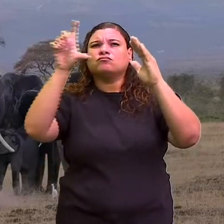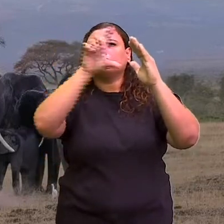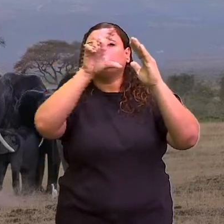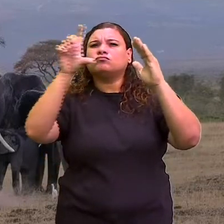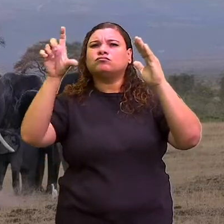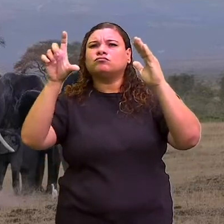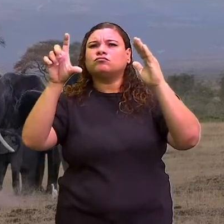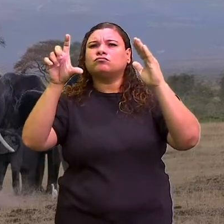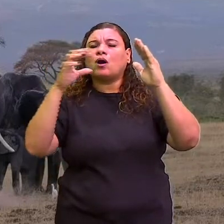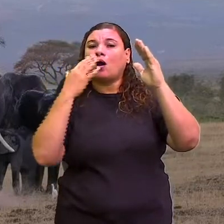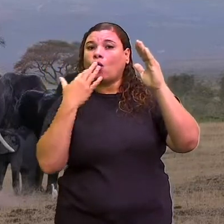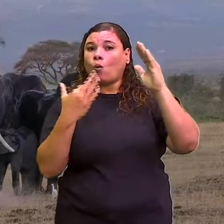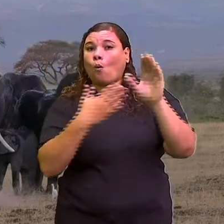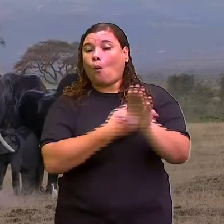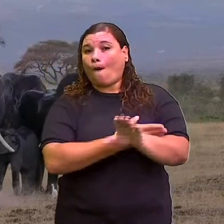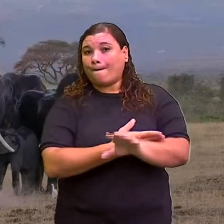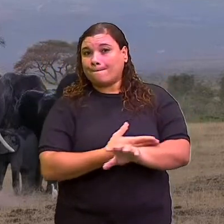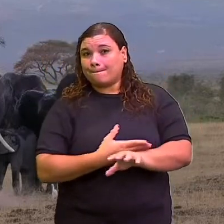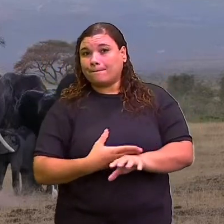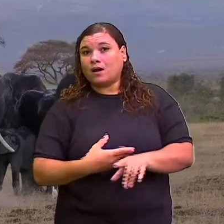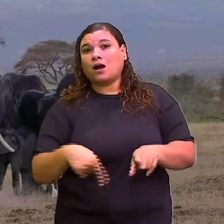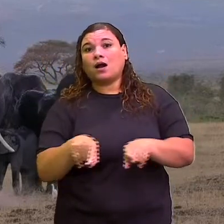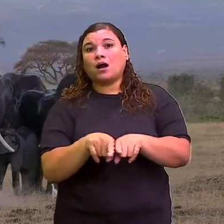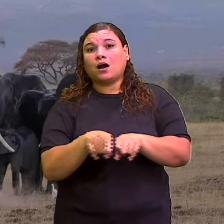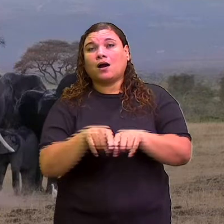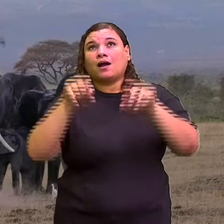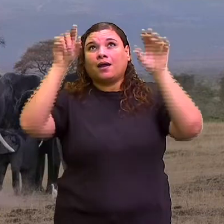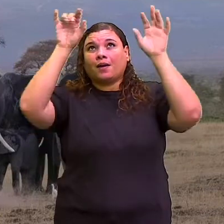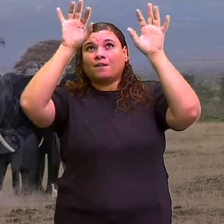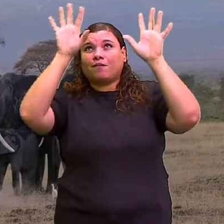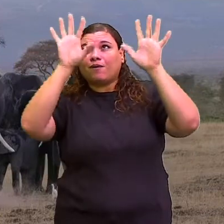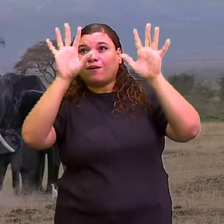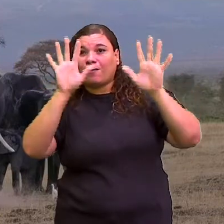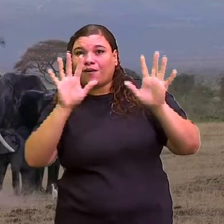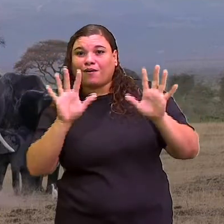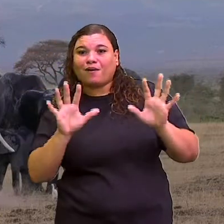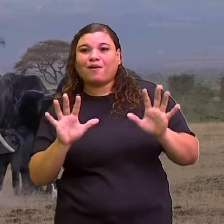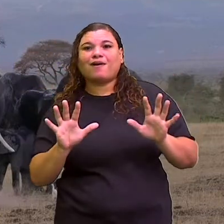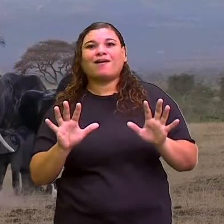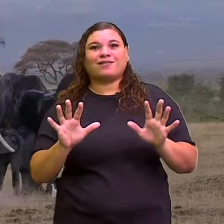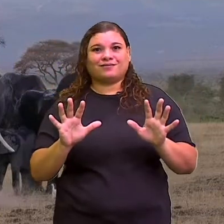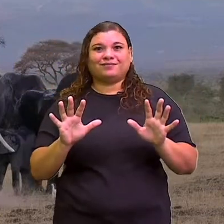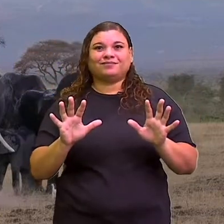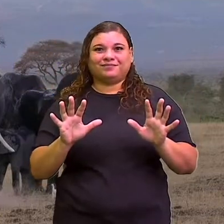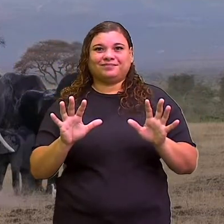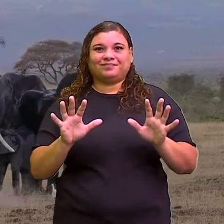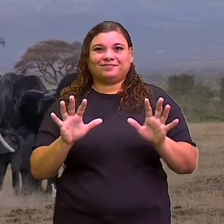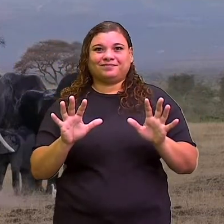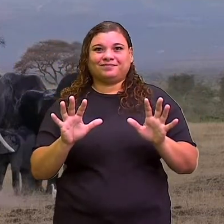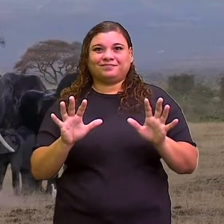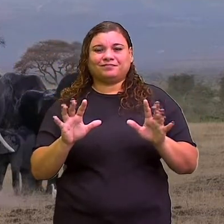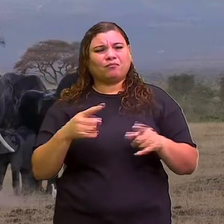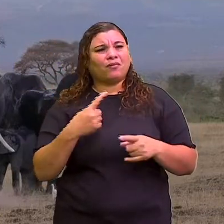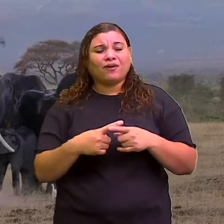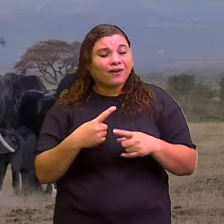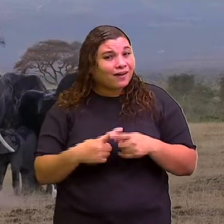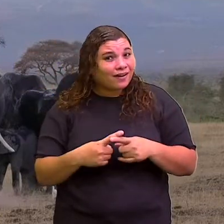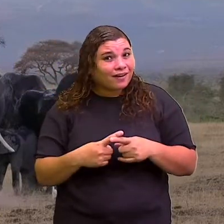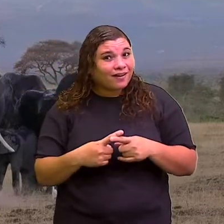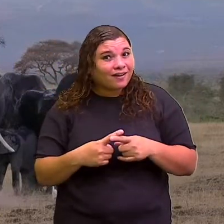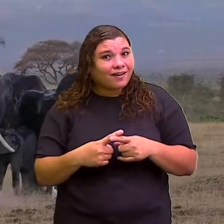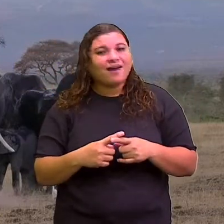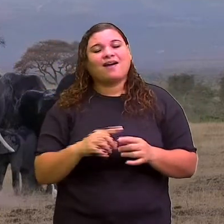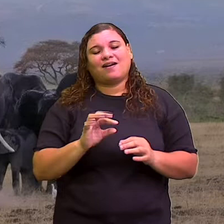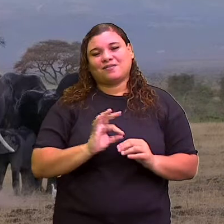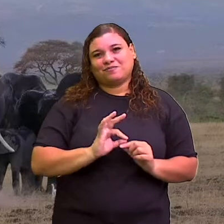branco, o Monte da Neve Eterna. Por quê? A altitude, ok?